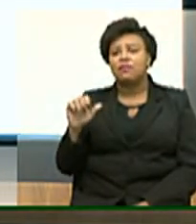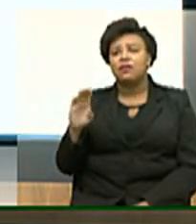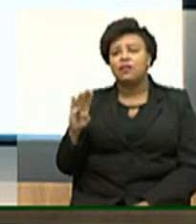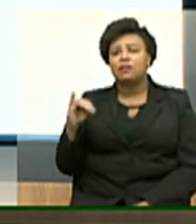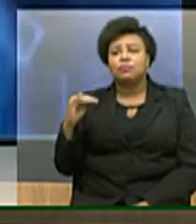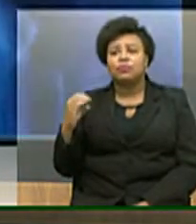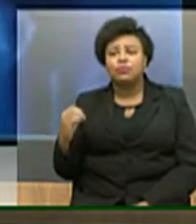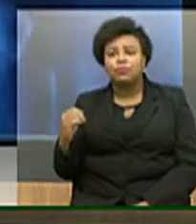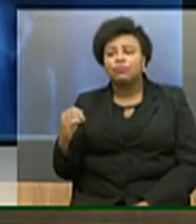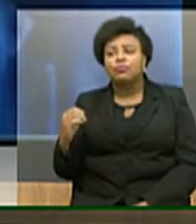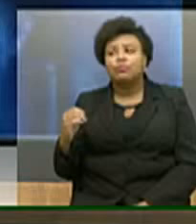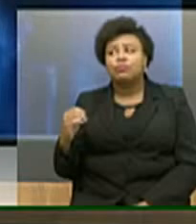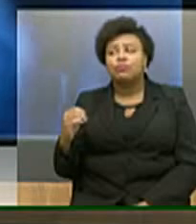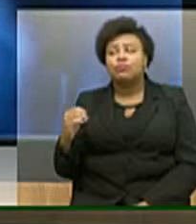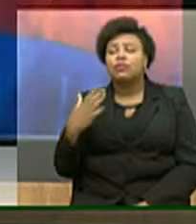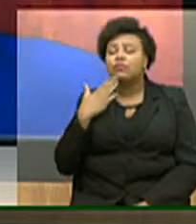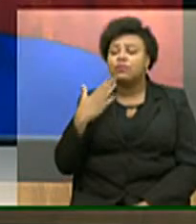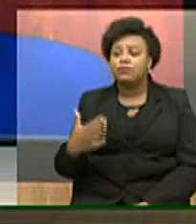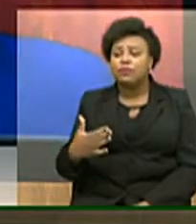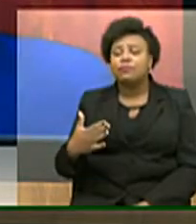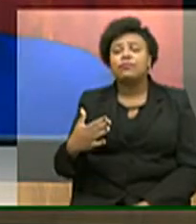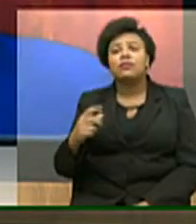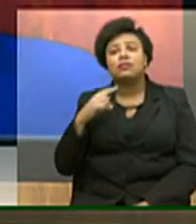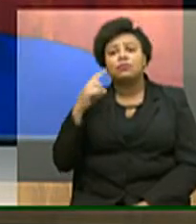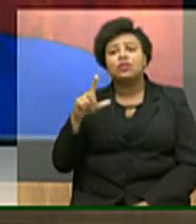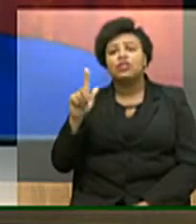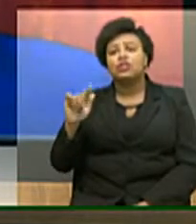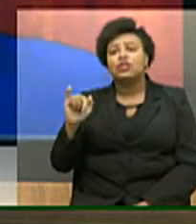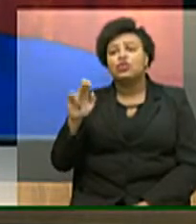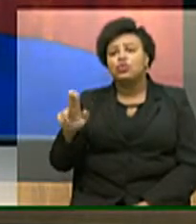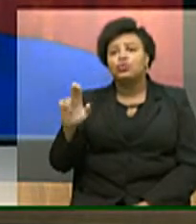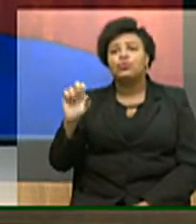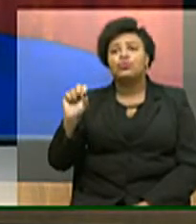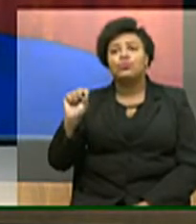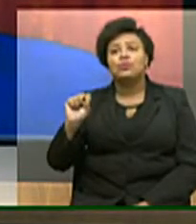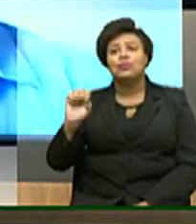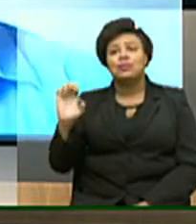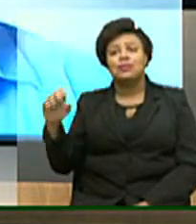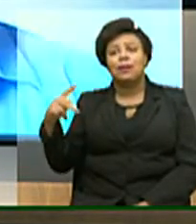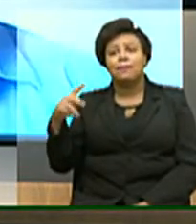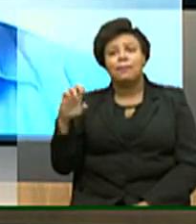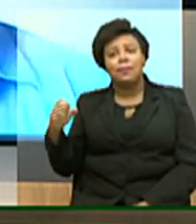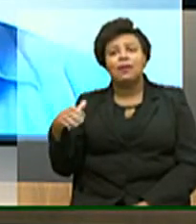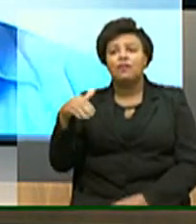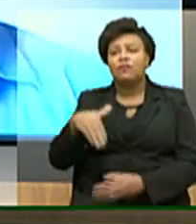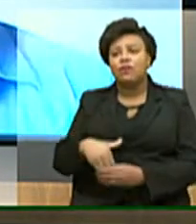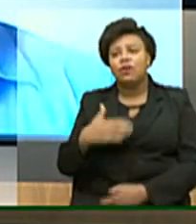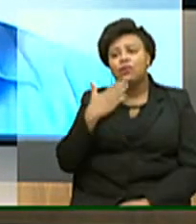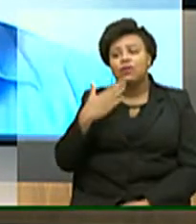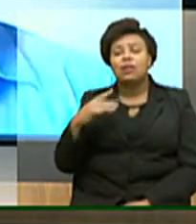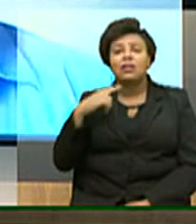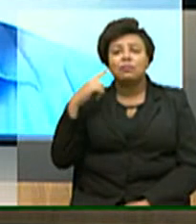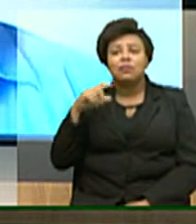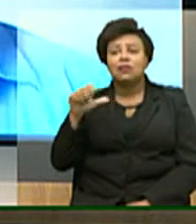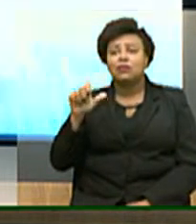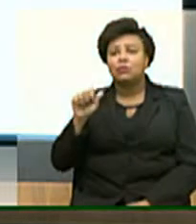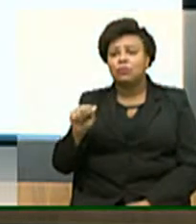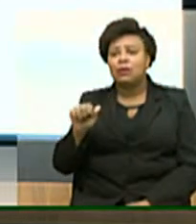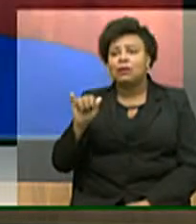Osterman. Favorável, presidente. Deputado Giuseppe Riesgo. Voto favorável, presidente. Deputado Ayrton